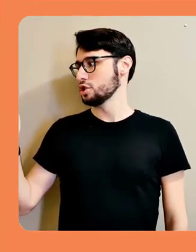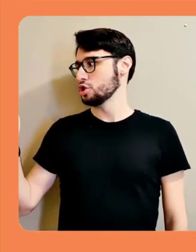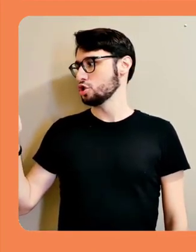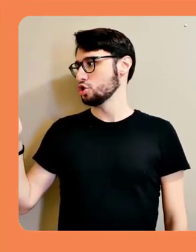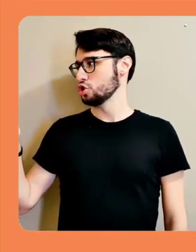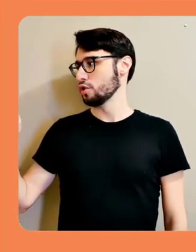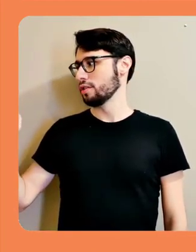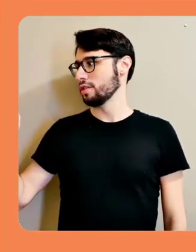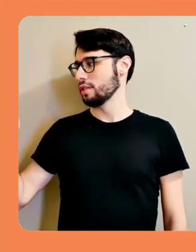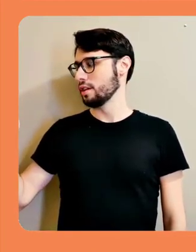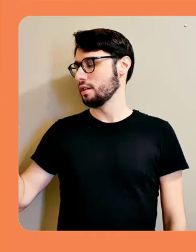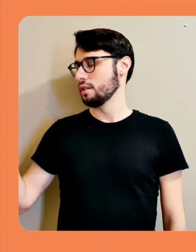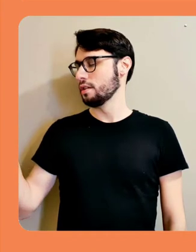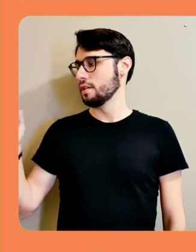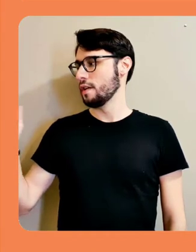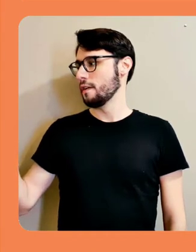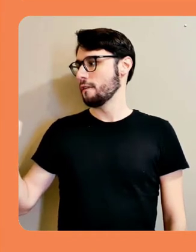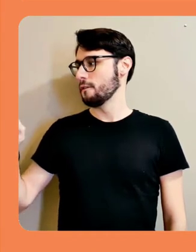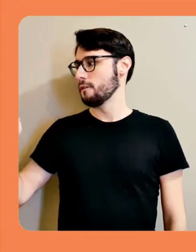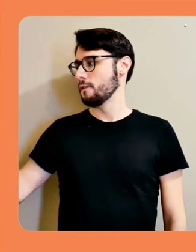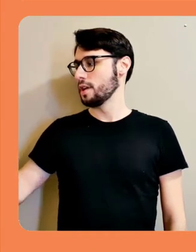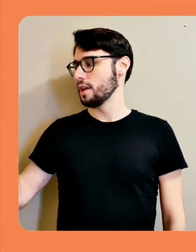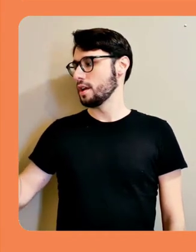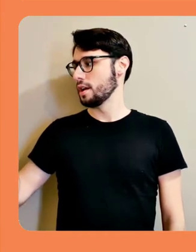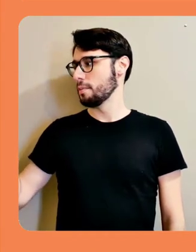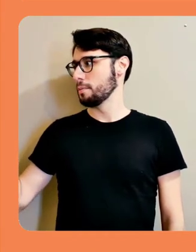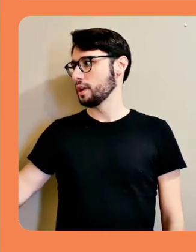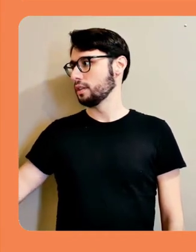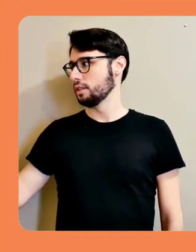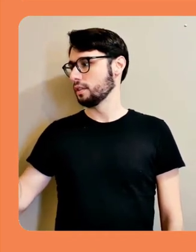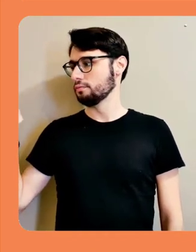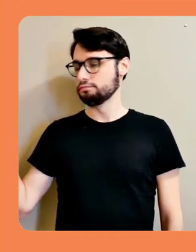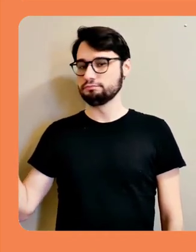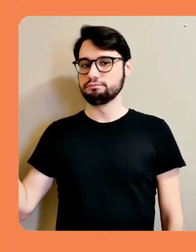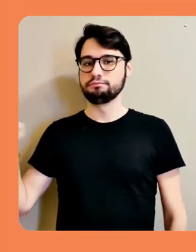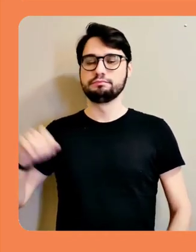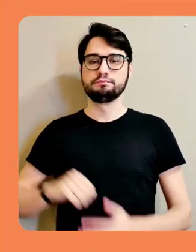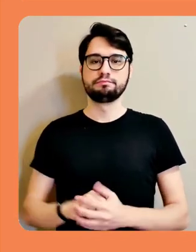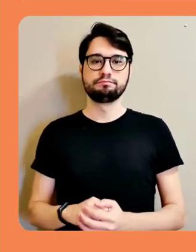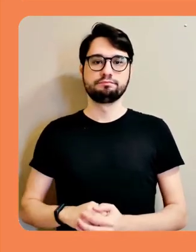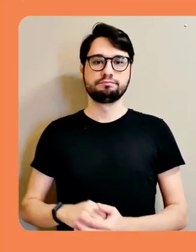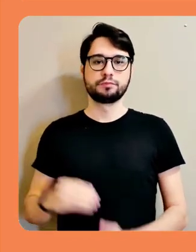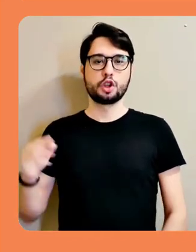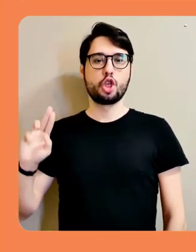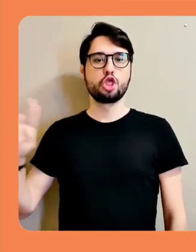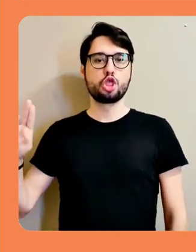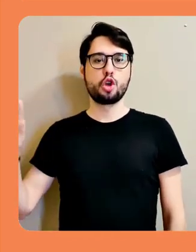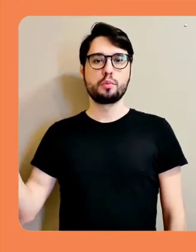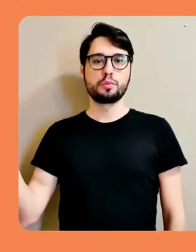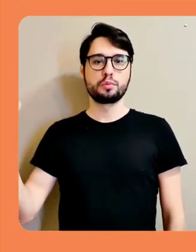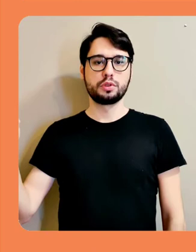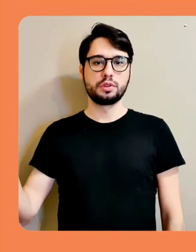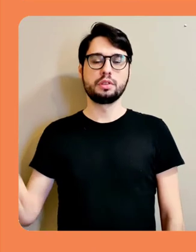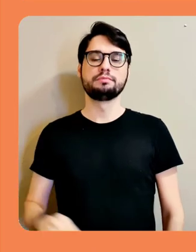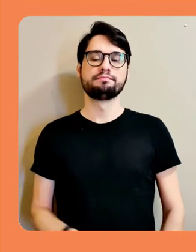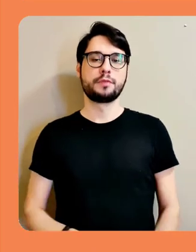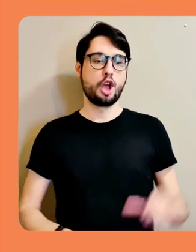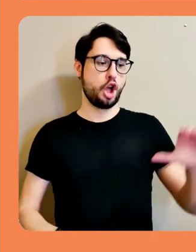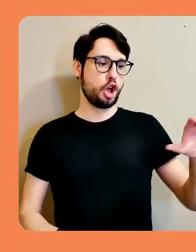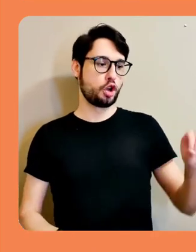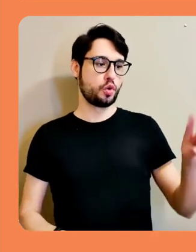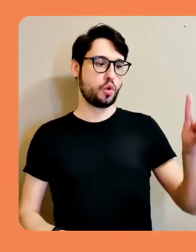e clica aqui nessa opção de adicionar ferramenta então adiciona a ferramenta vou dar o nome da ferramenta